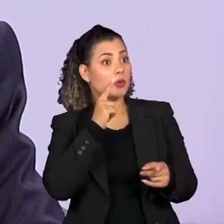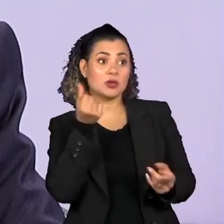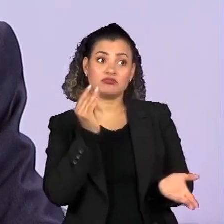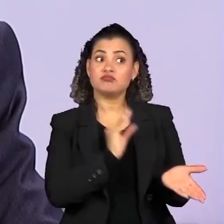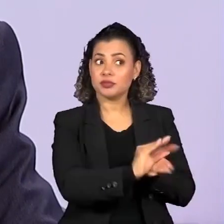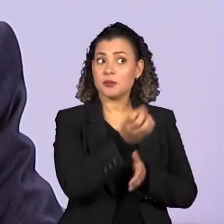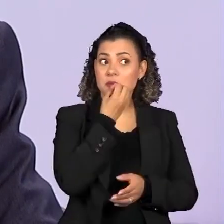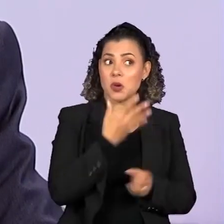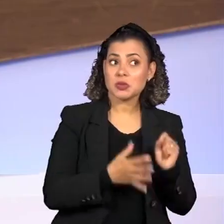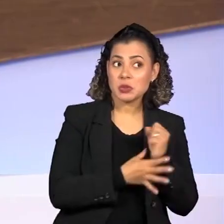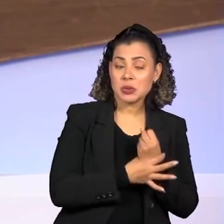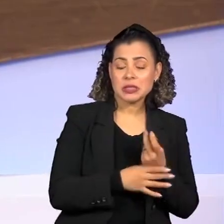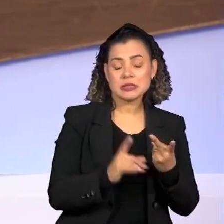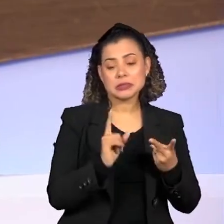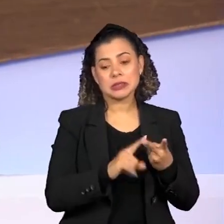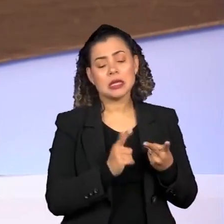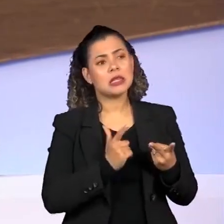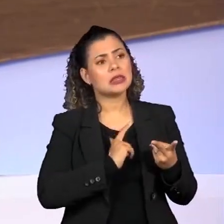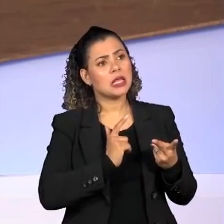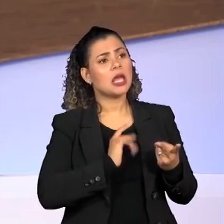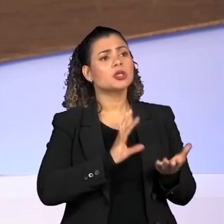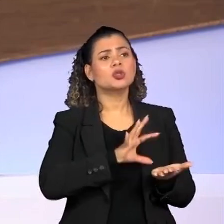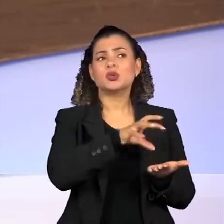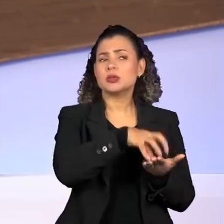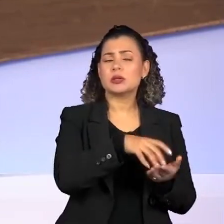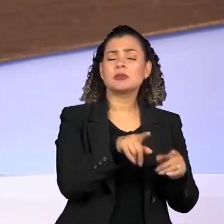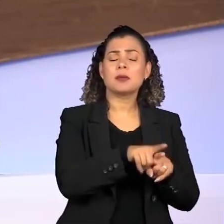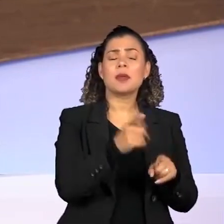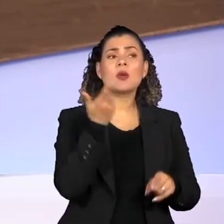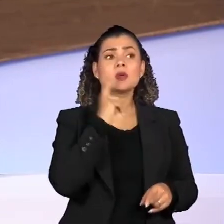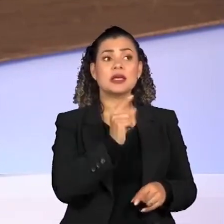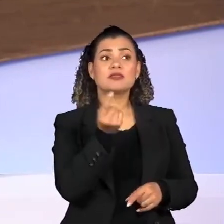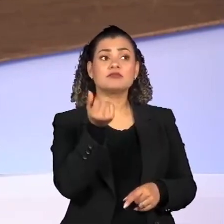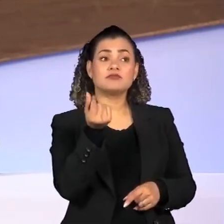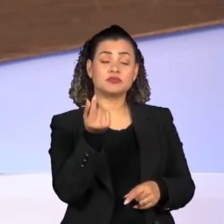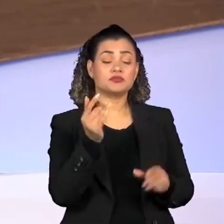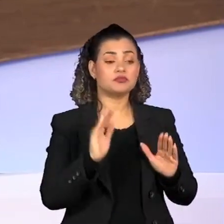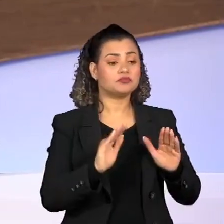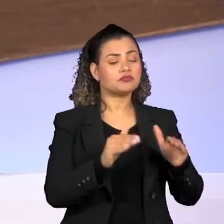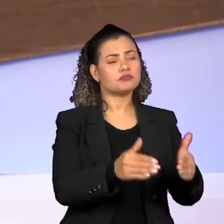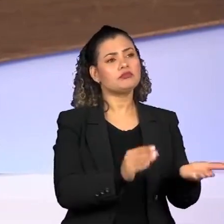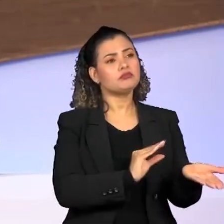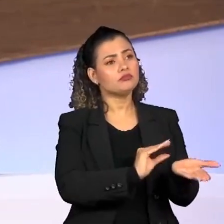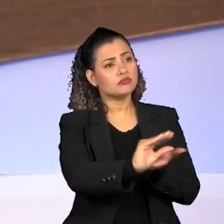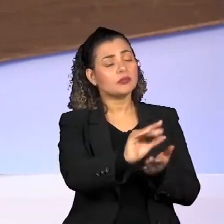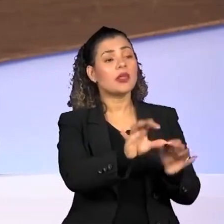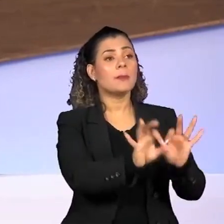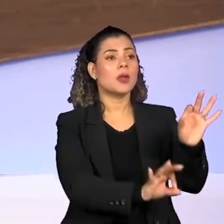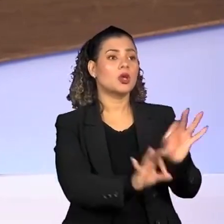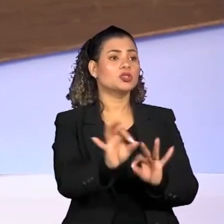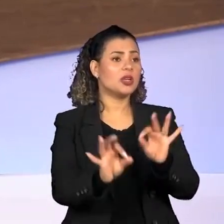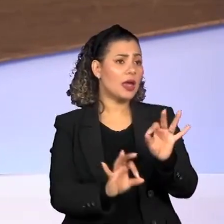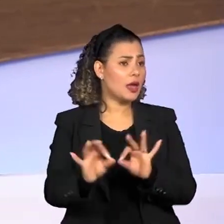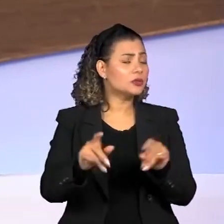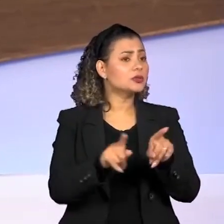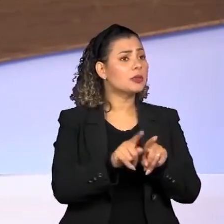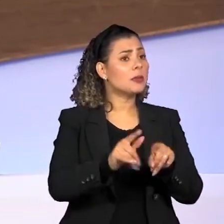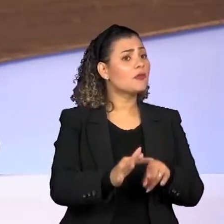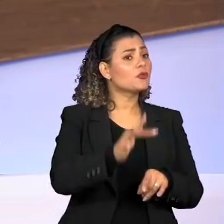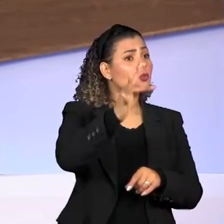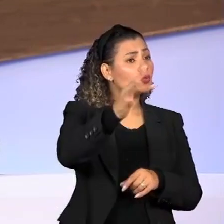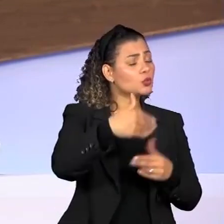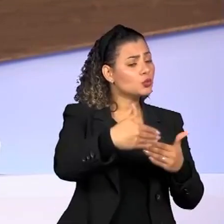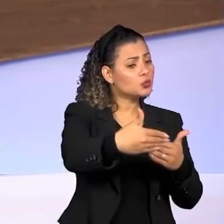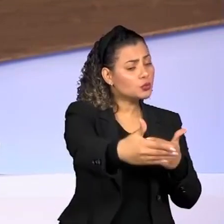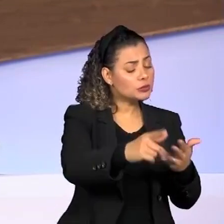fiscal para ela muito grande é uma instituição que pode reservar recursos para fazer projetos de longo prazo